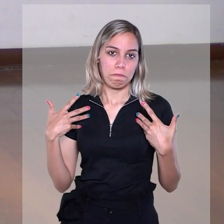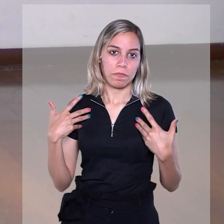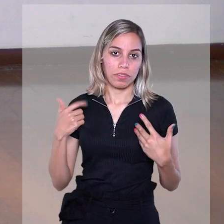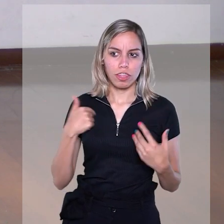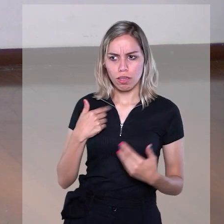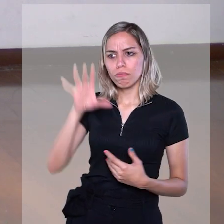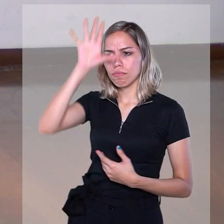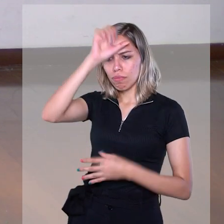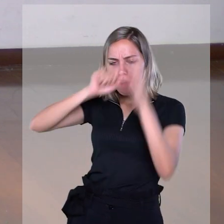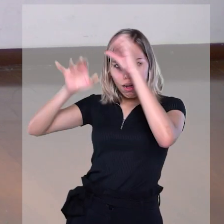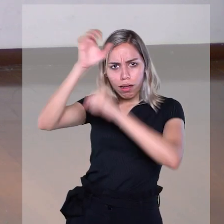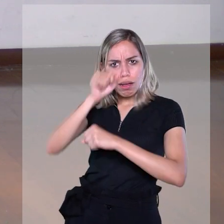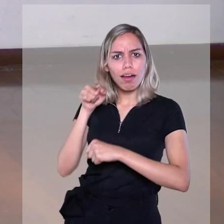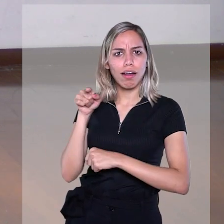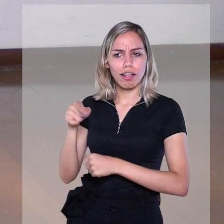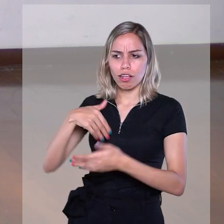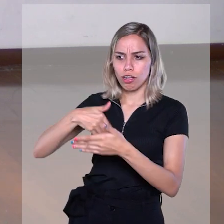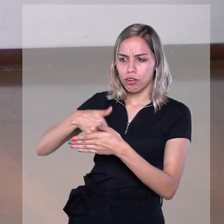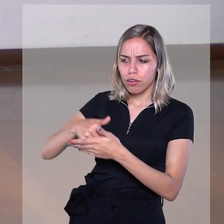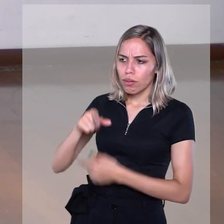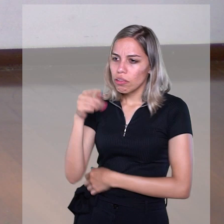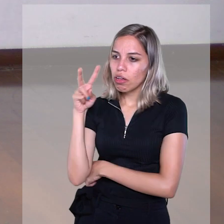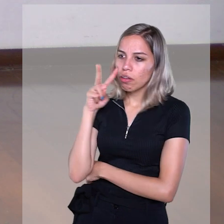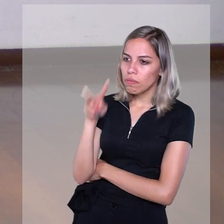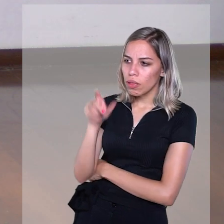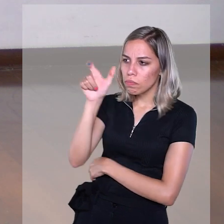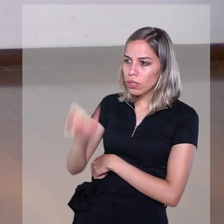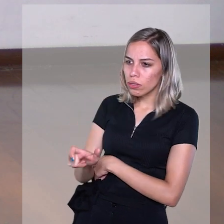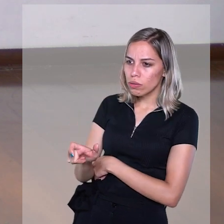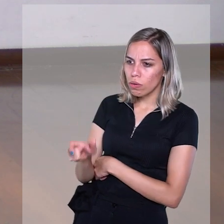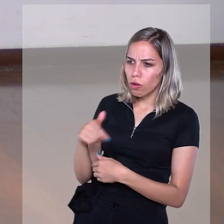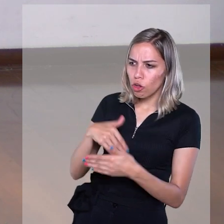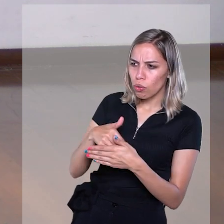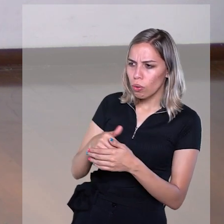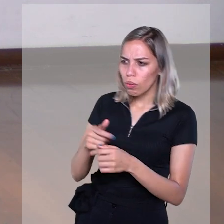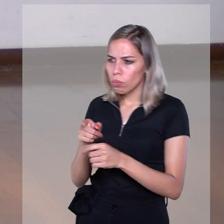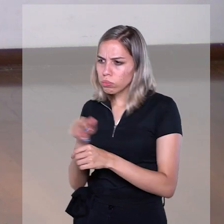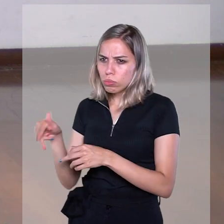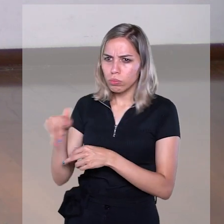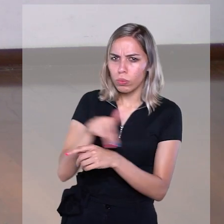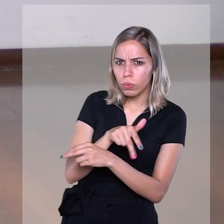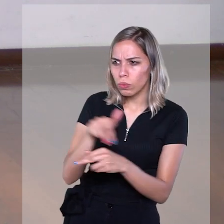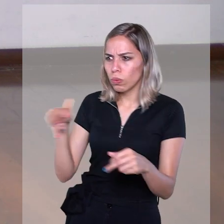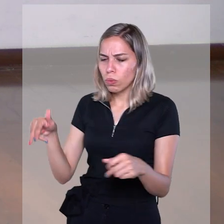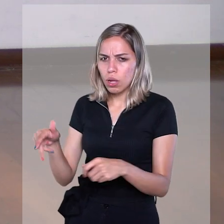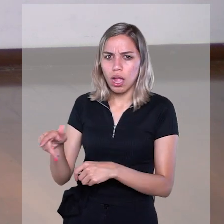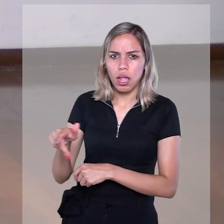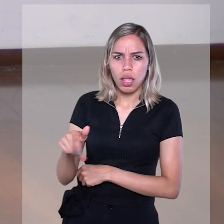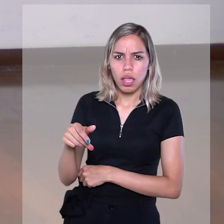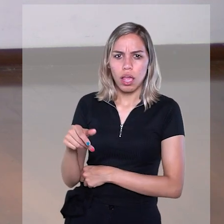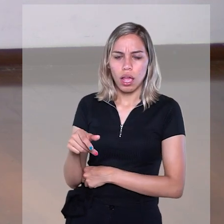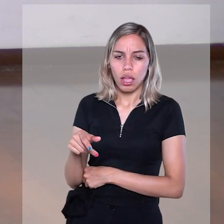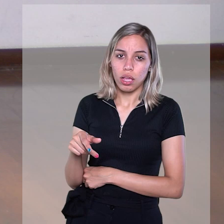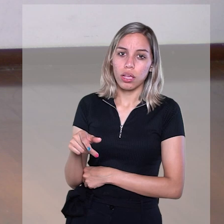jogar futebol observando Ademir da Guia, que é o craque dos poetas,